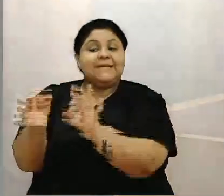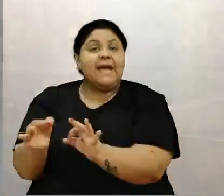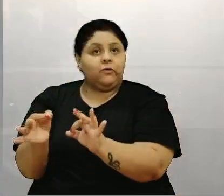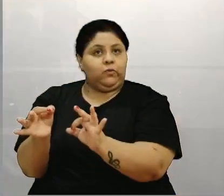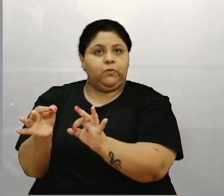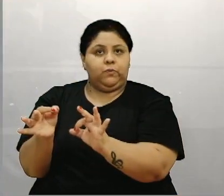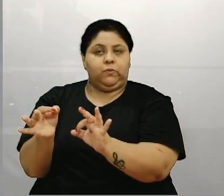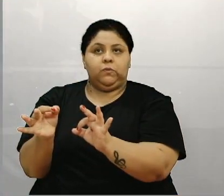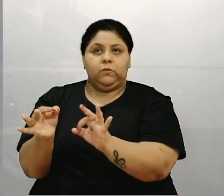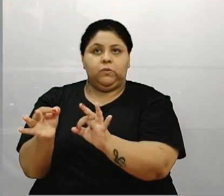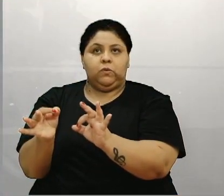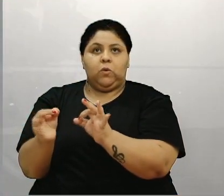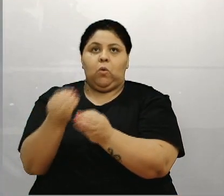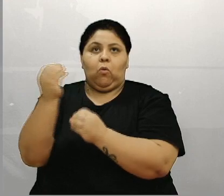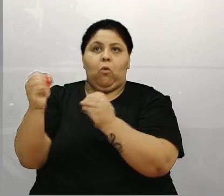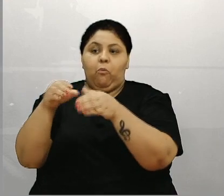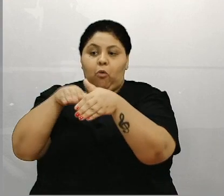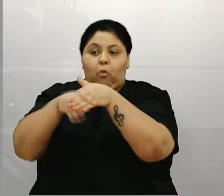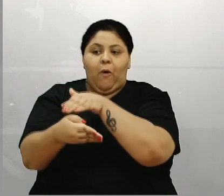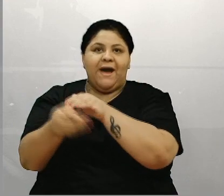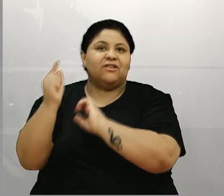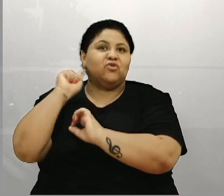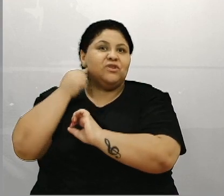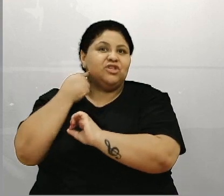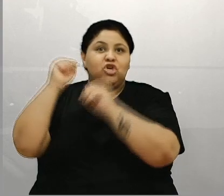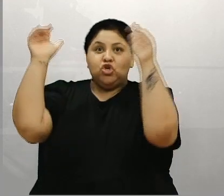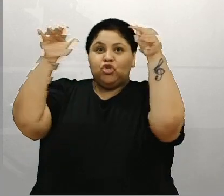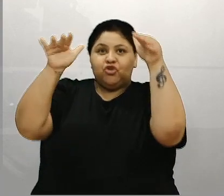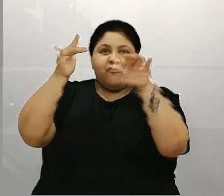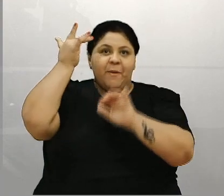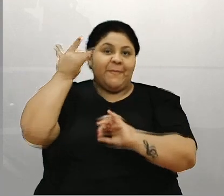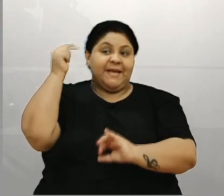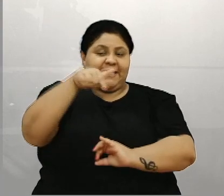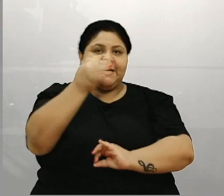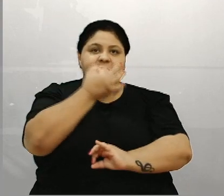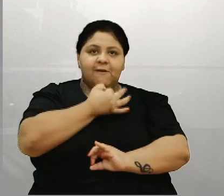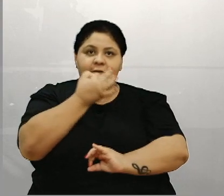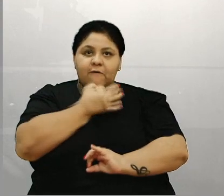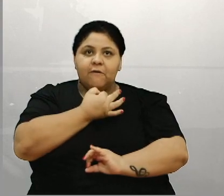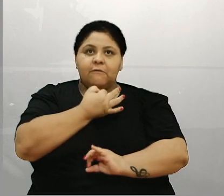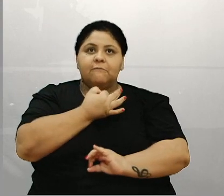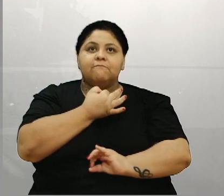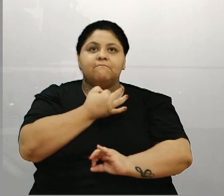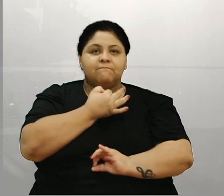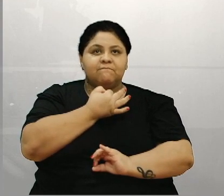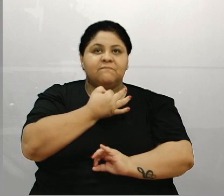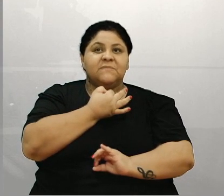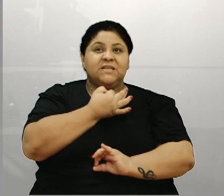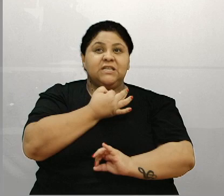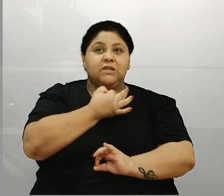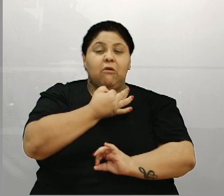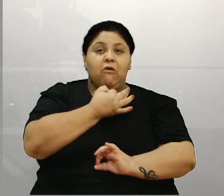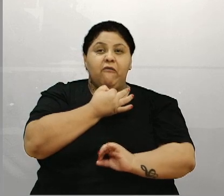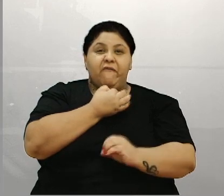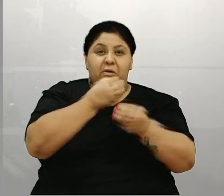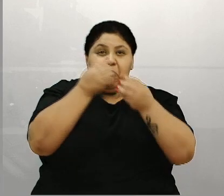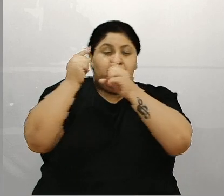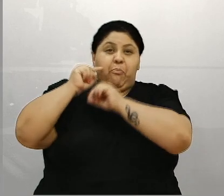que o pavilhão aqui deve estar lotado também. É uma montoeira de lixo, olha aqui, ó. Olha lá, ó. Olha lá